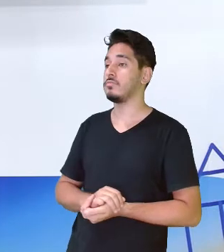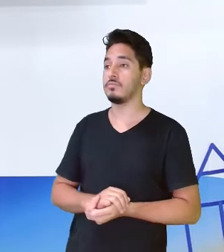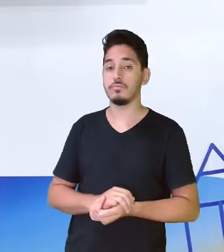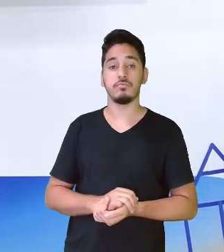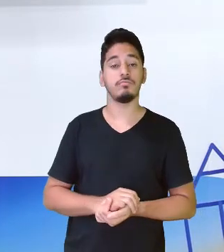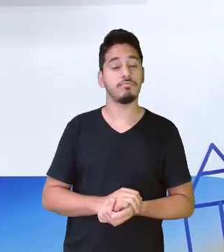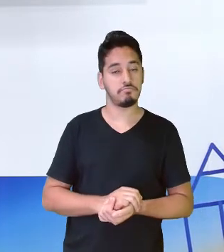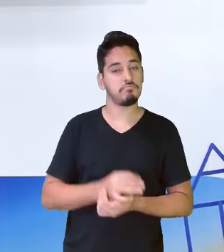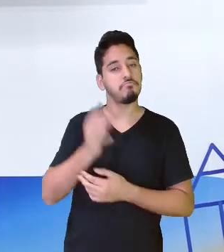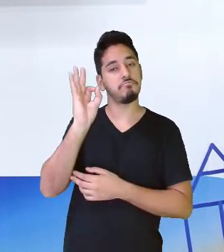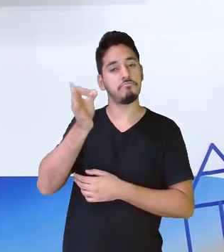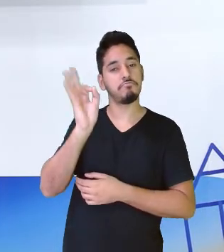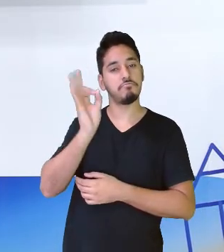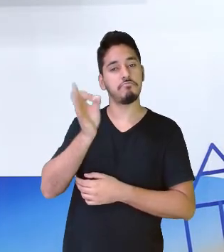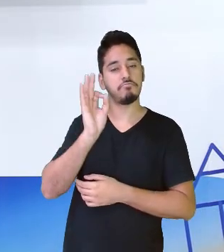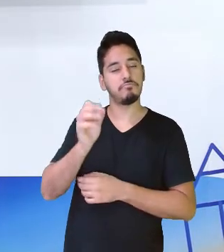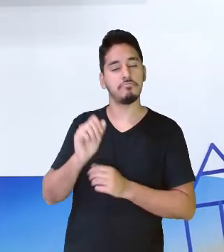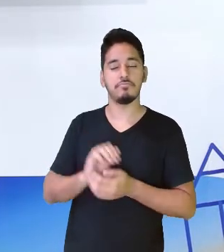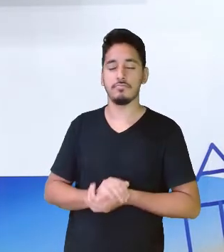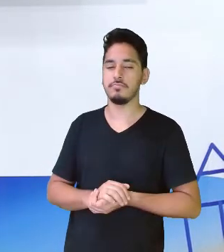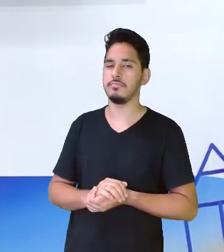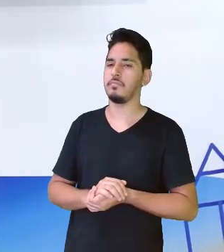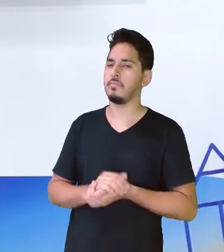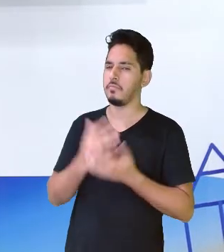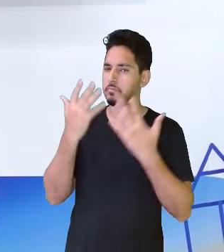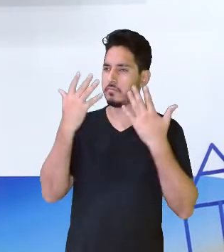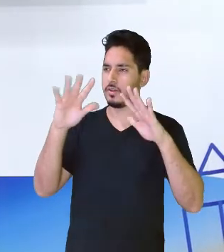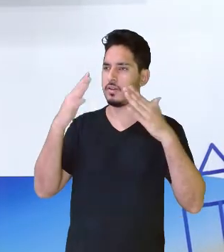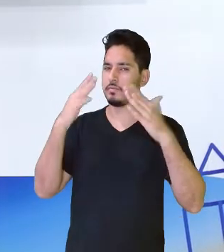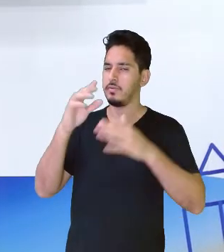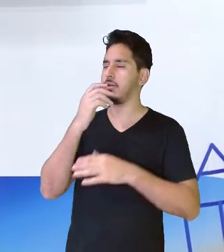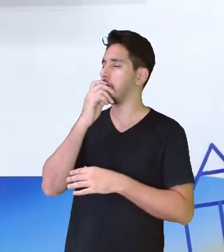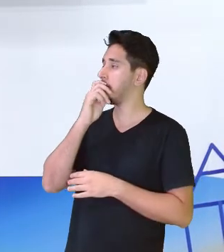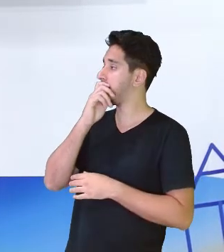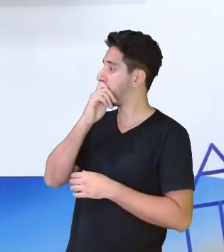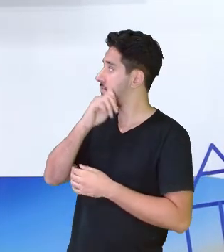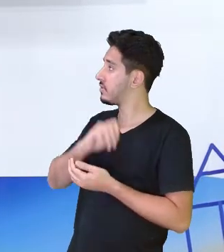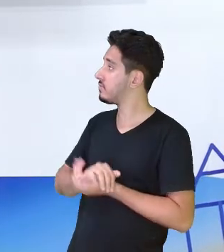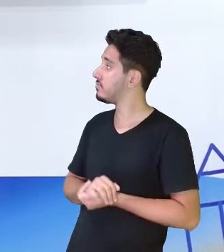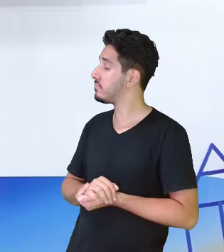5/8. Isso, muito bem.